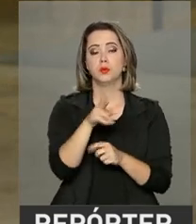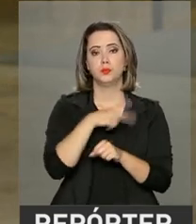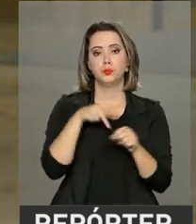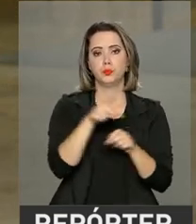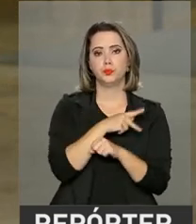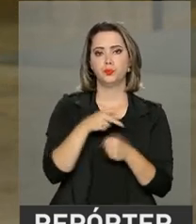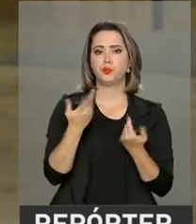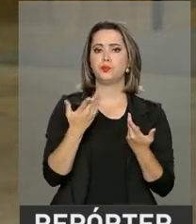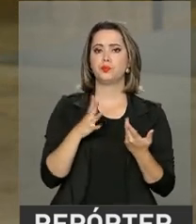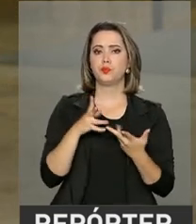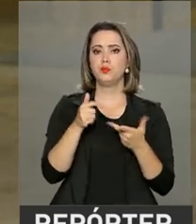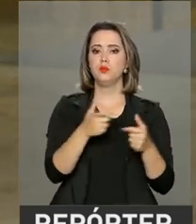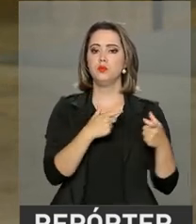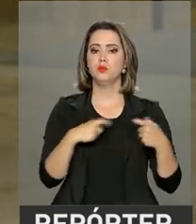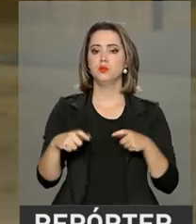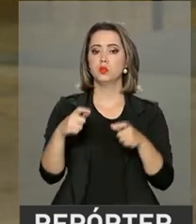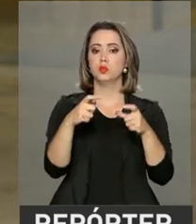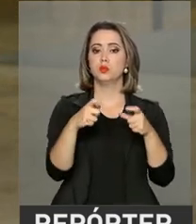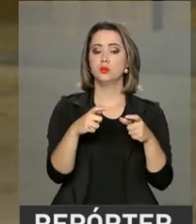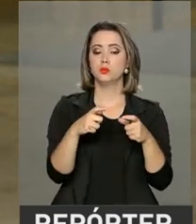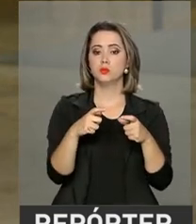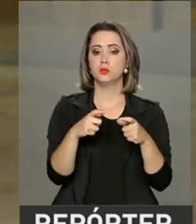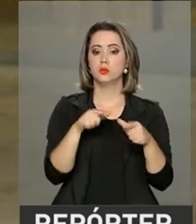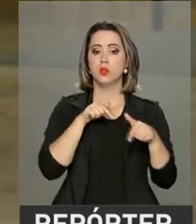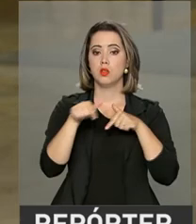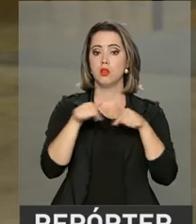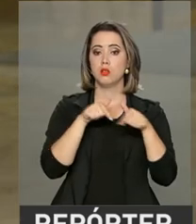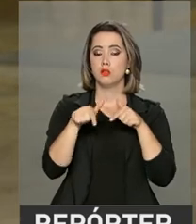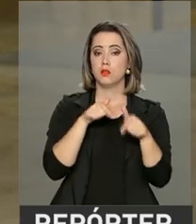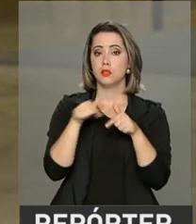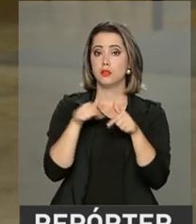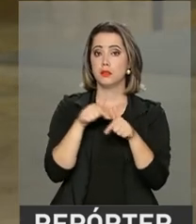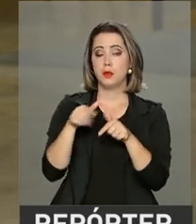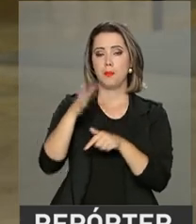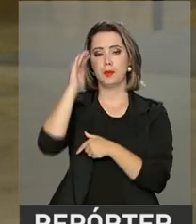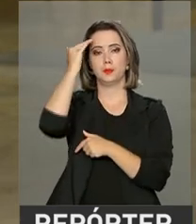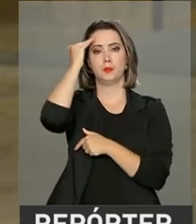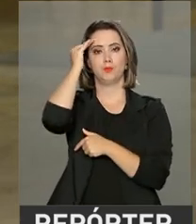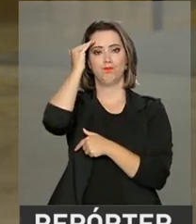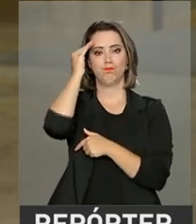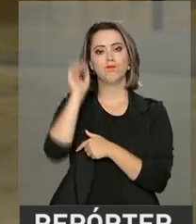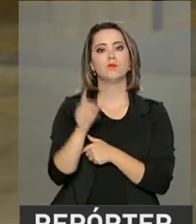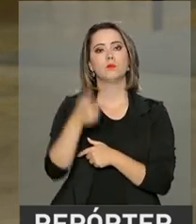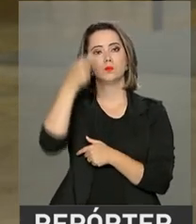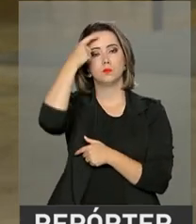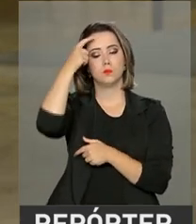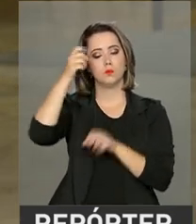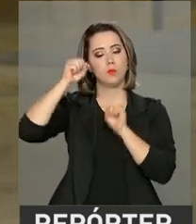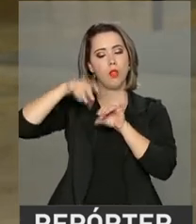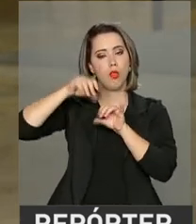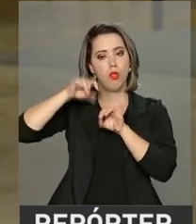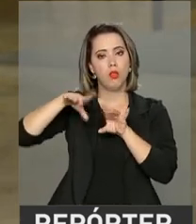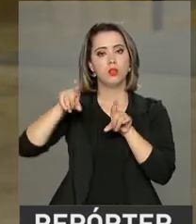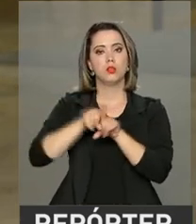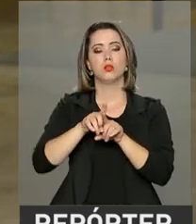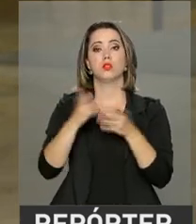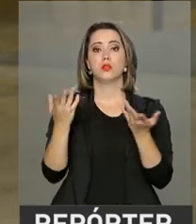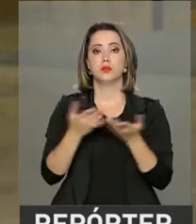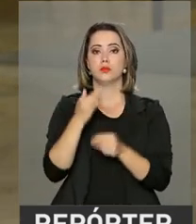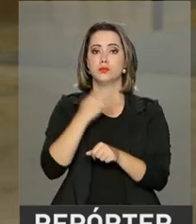país, passaram por processos e ações de conscientização e educação no feriado da